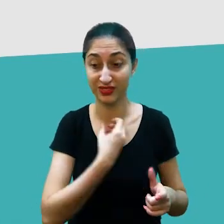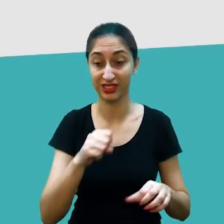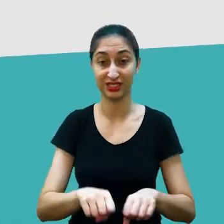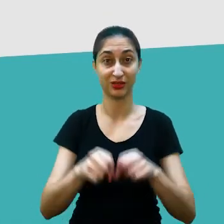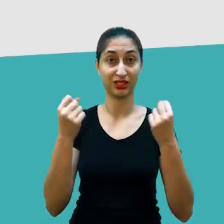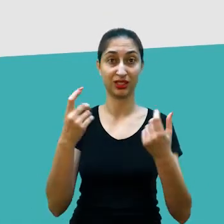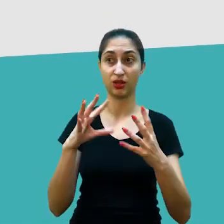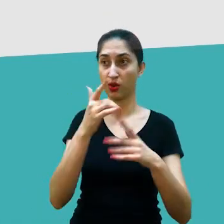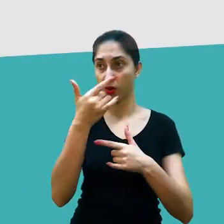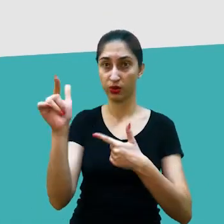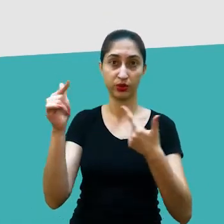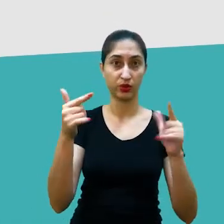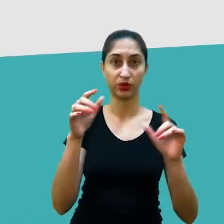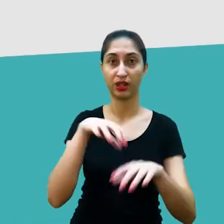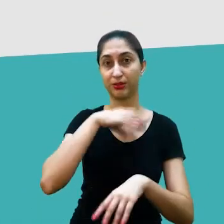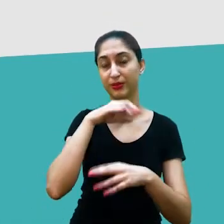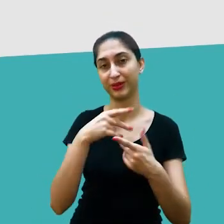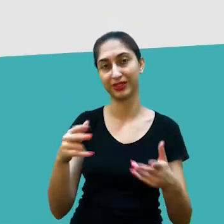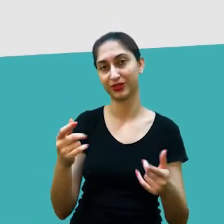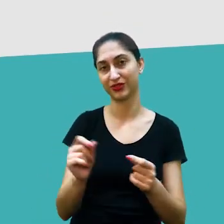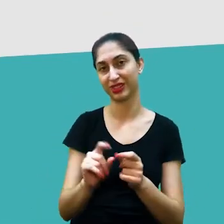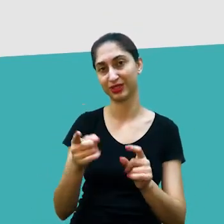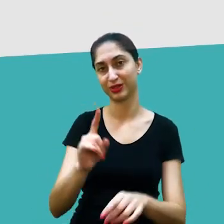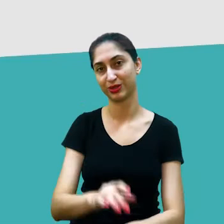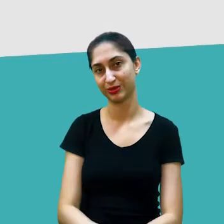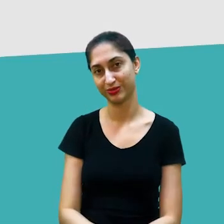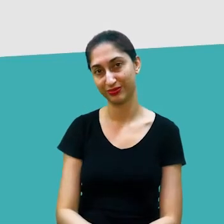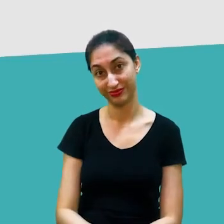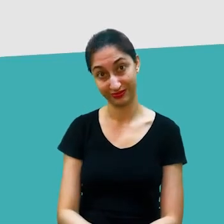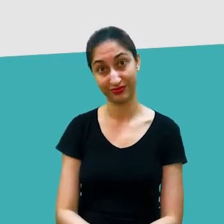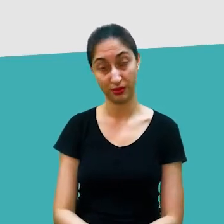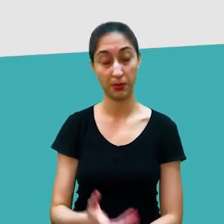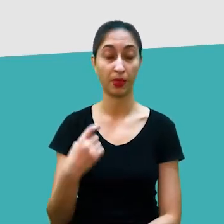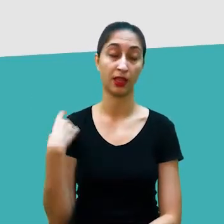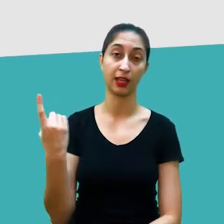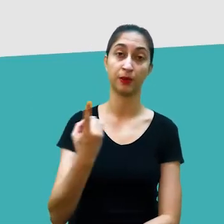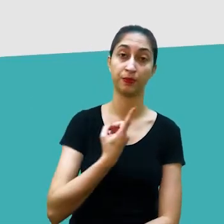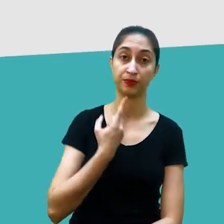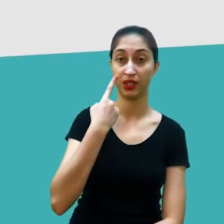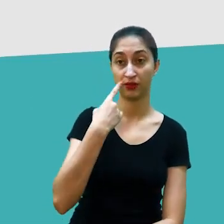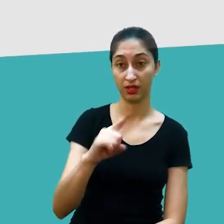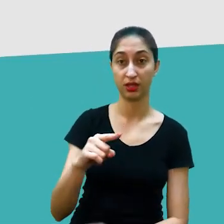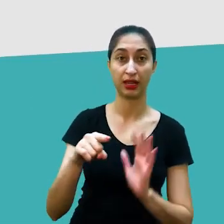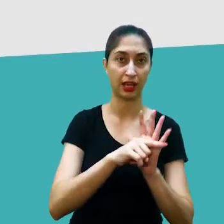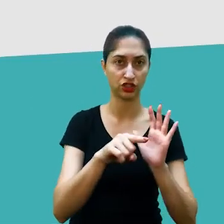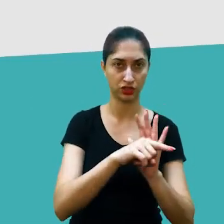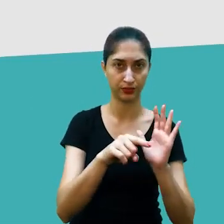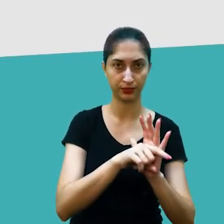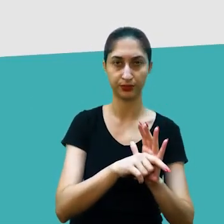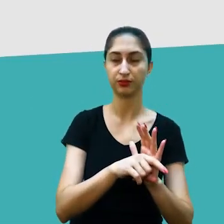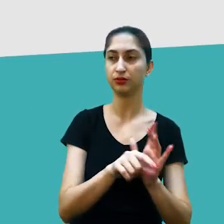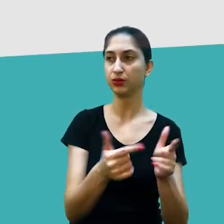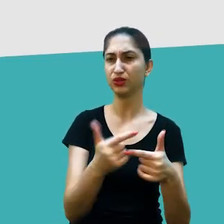nenhum animal faz. Então é muito interessante isso, como essa carga negativa, e isso não tem